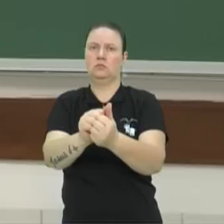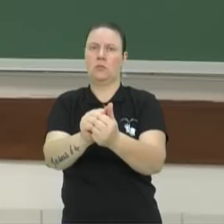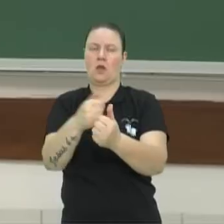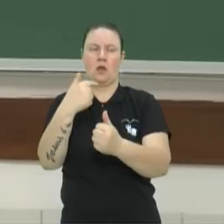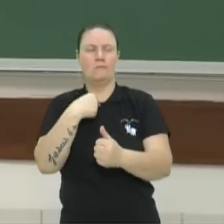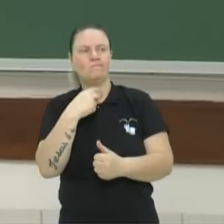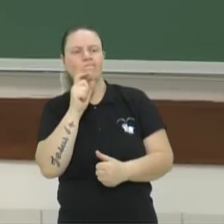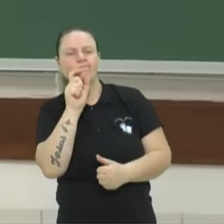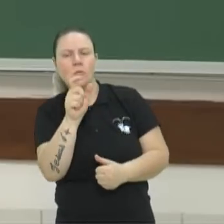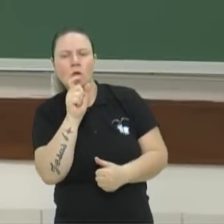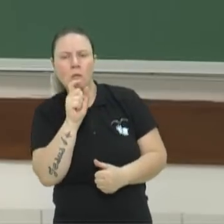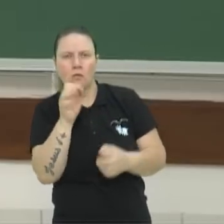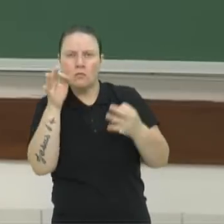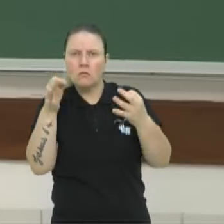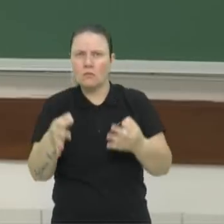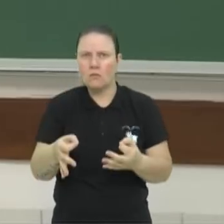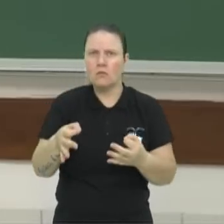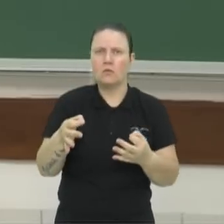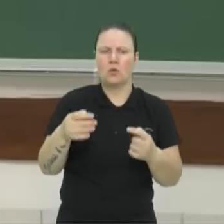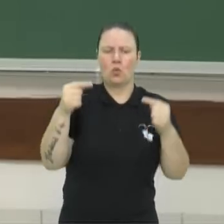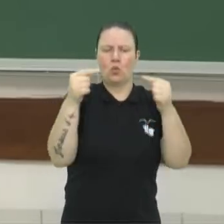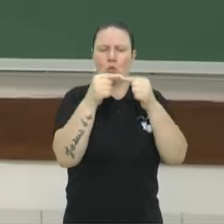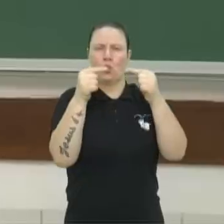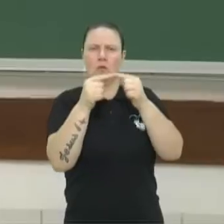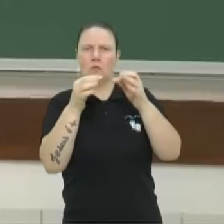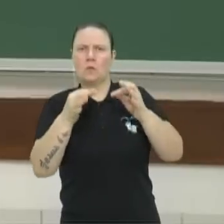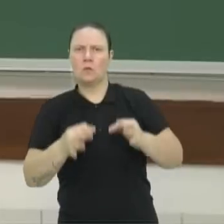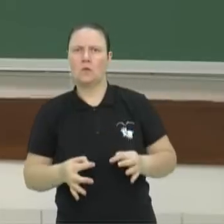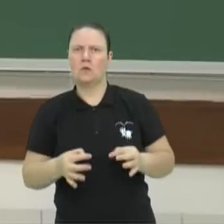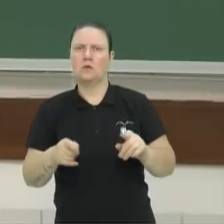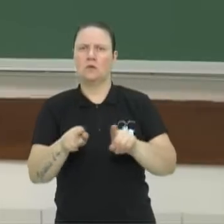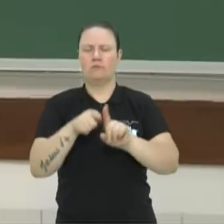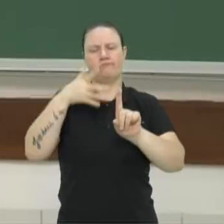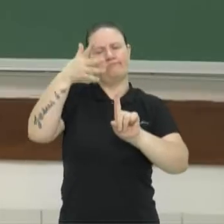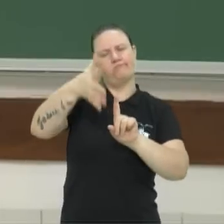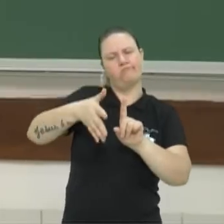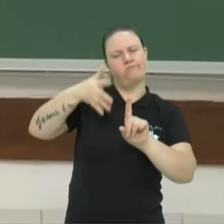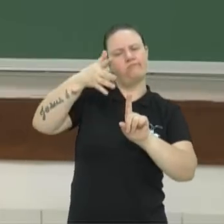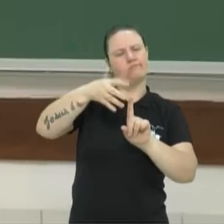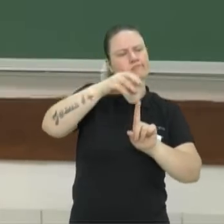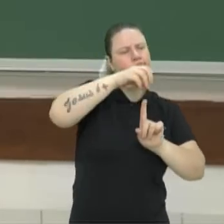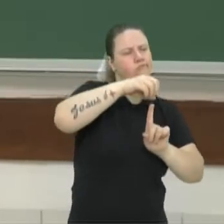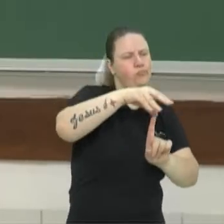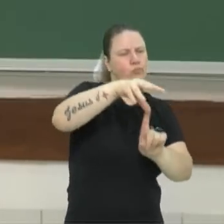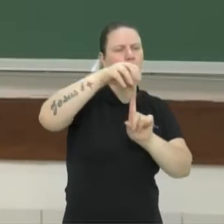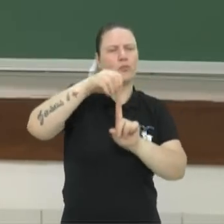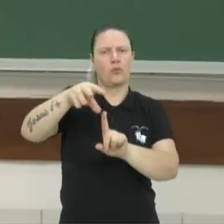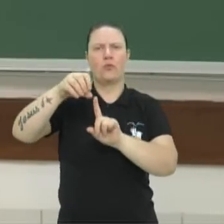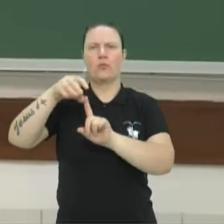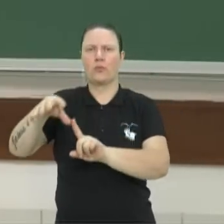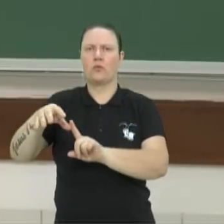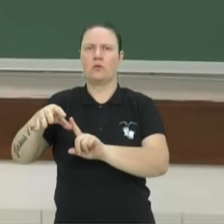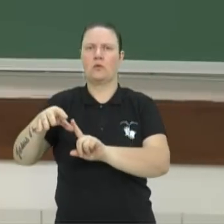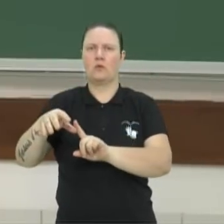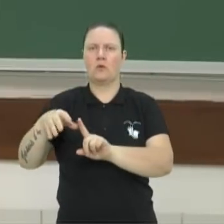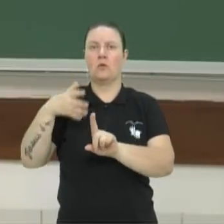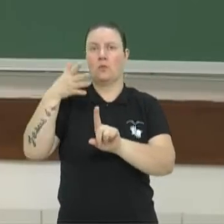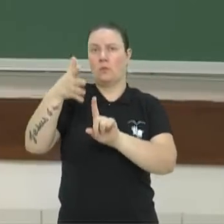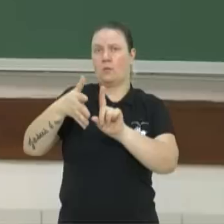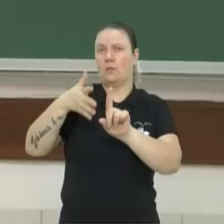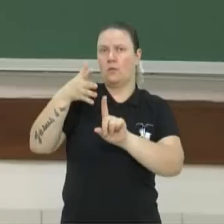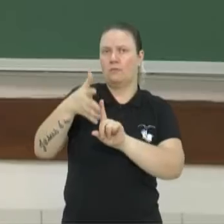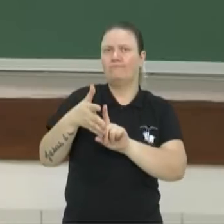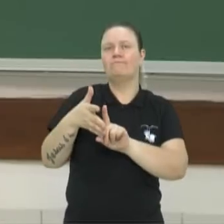que eu vou selecionar, o modo como eu vou colocar ali, né, as situações, as informações na minha